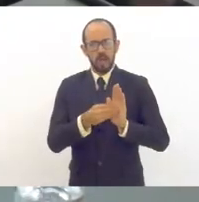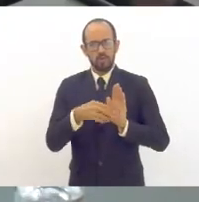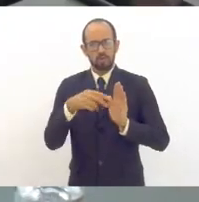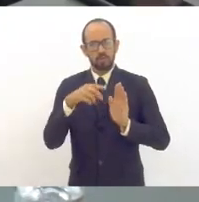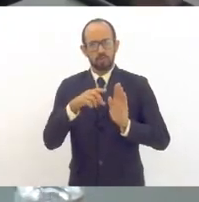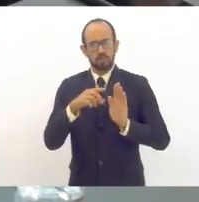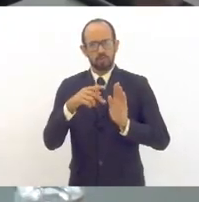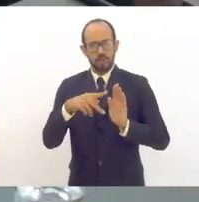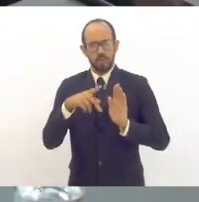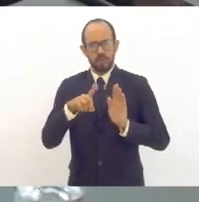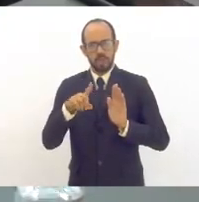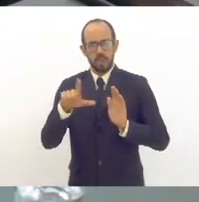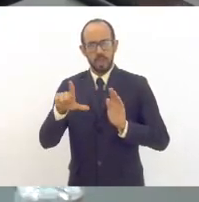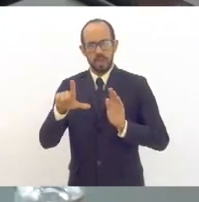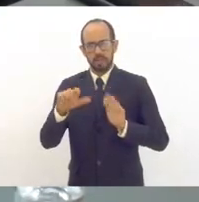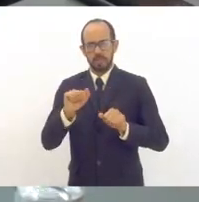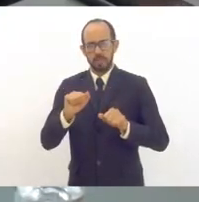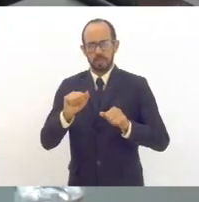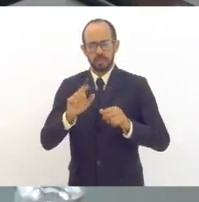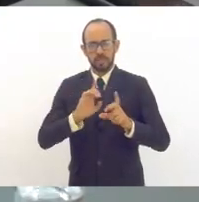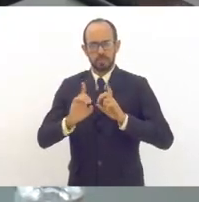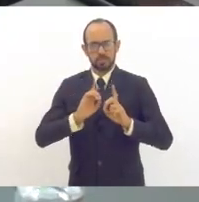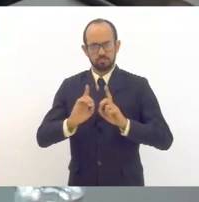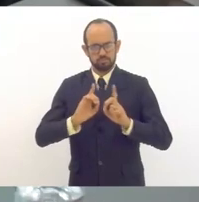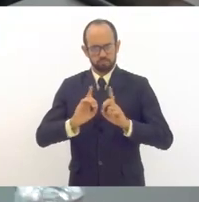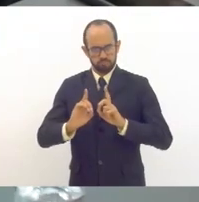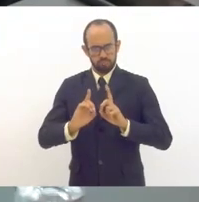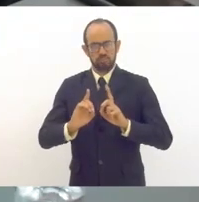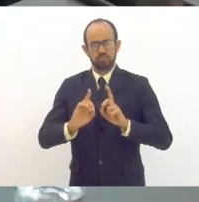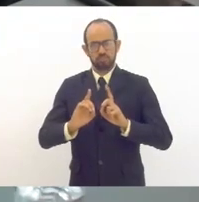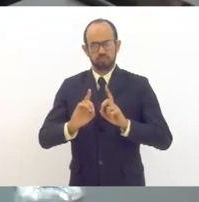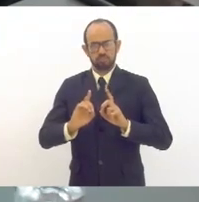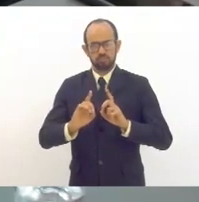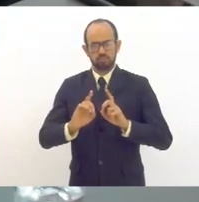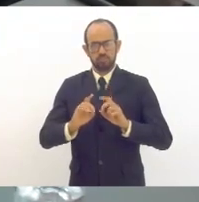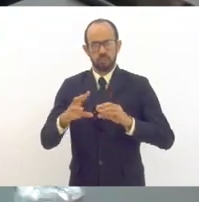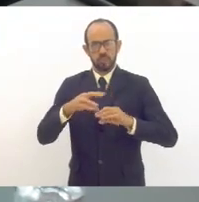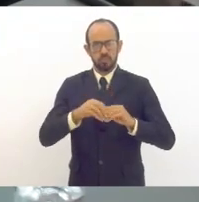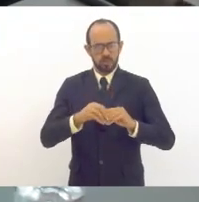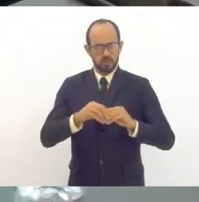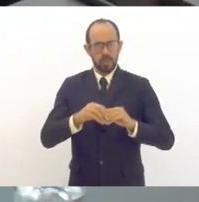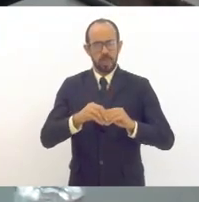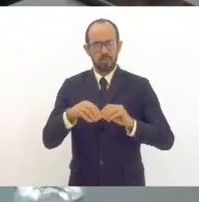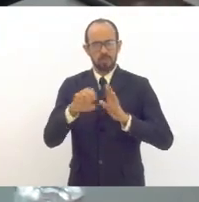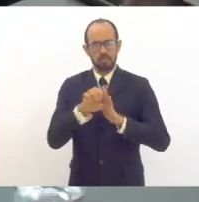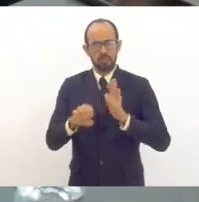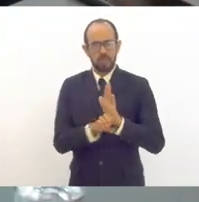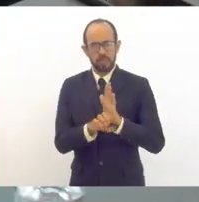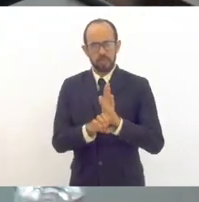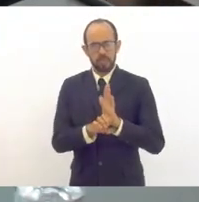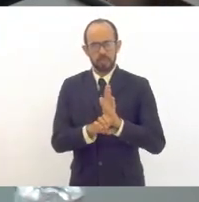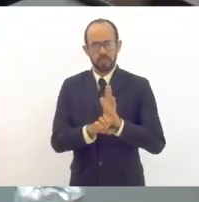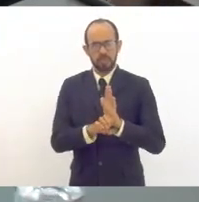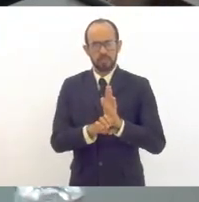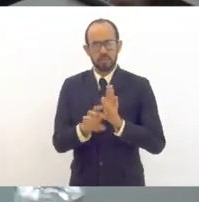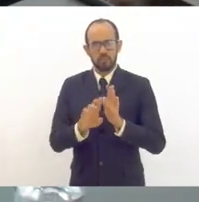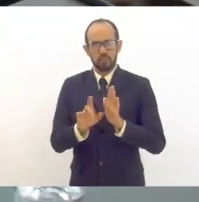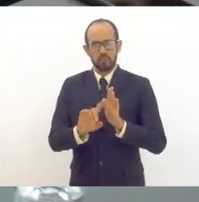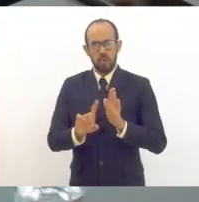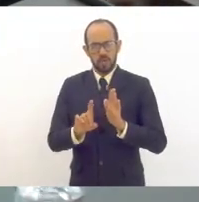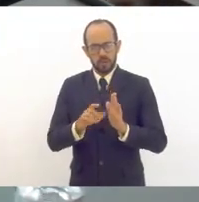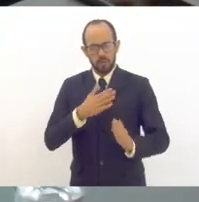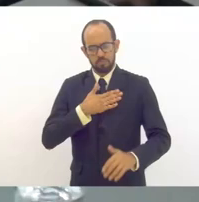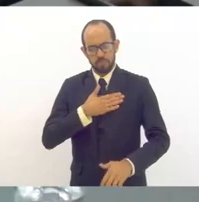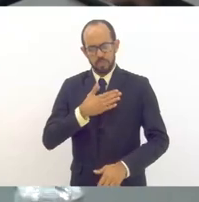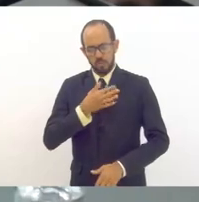debatido discutido acrescentado emendas né E aqui não foi do meu